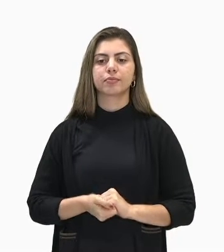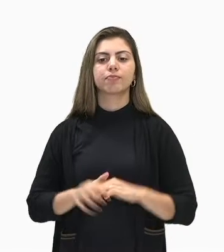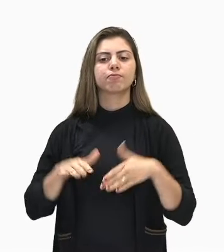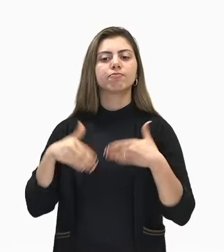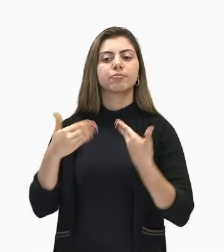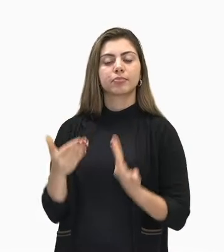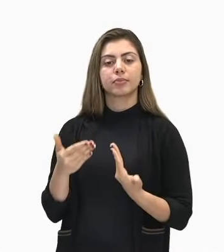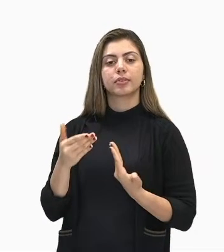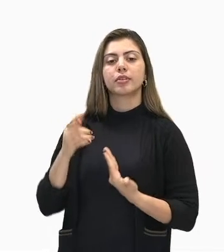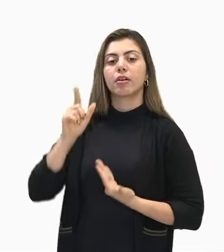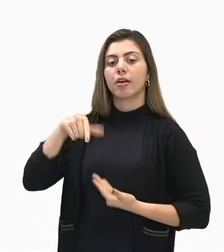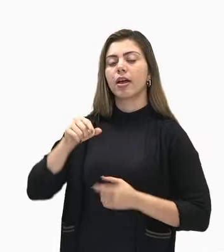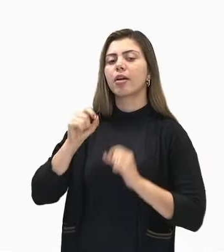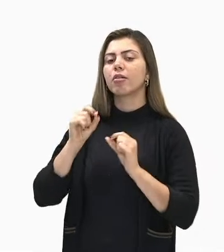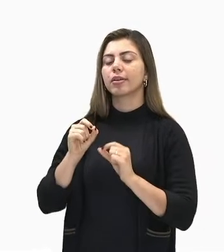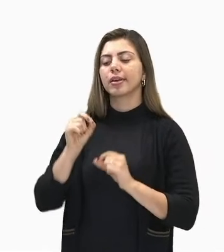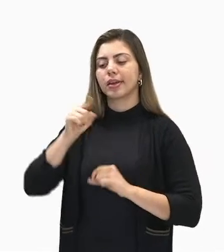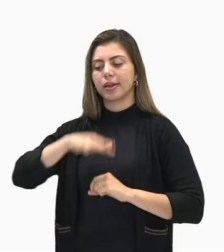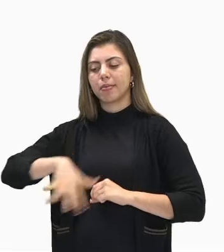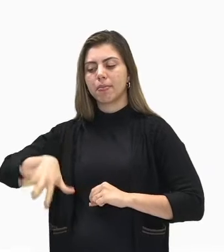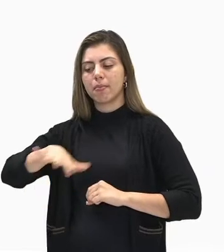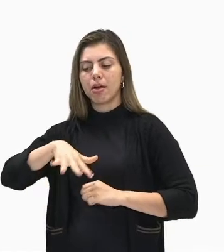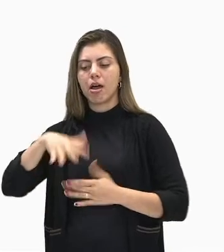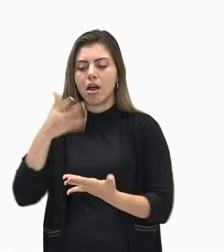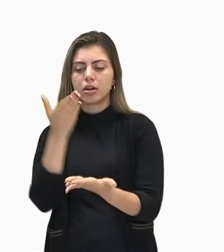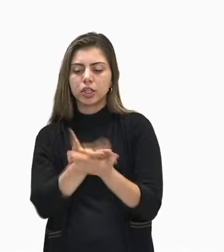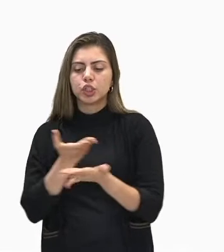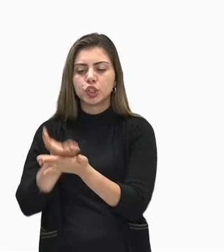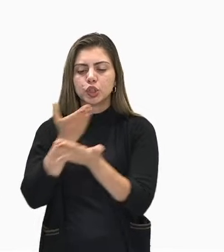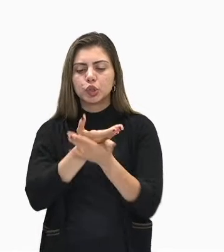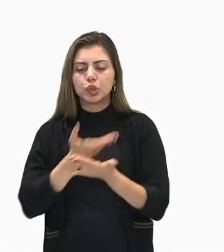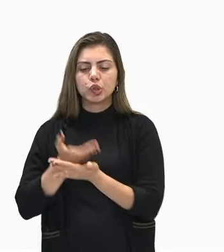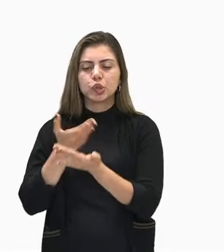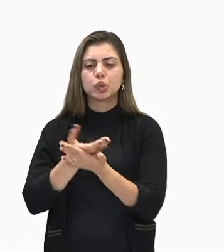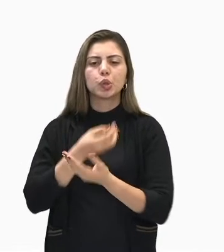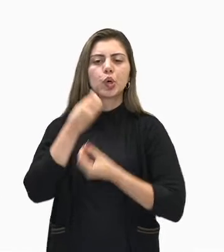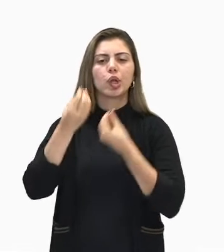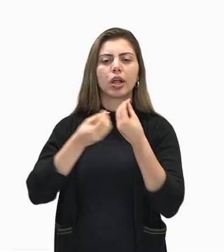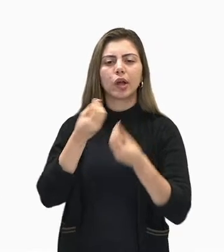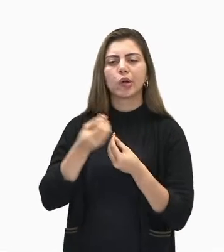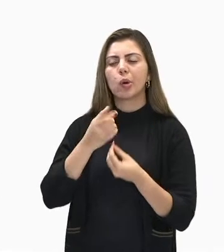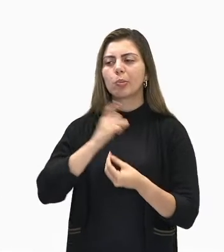a termoquímica é uma ciência que vai estudar,